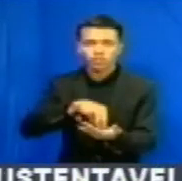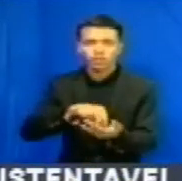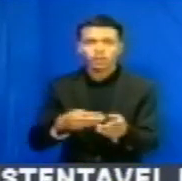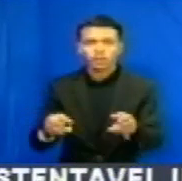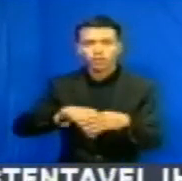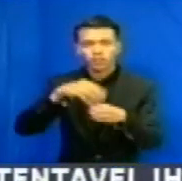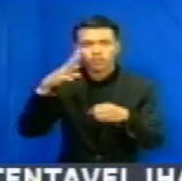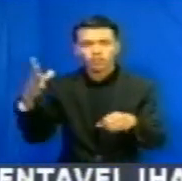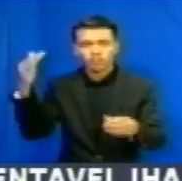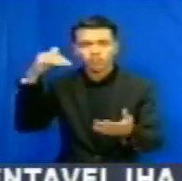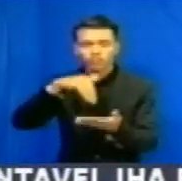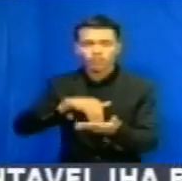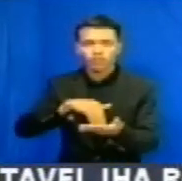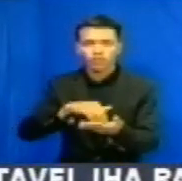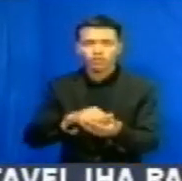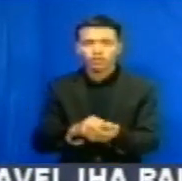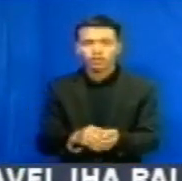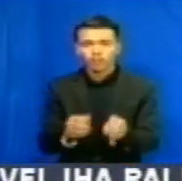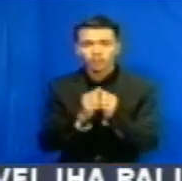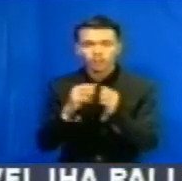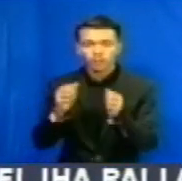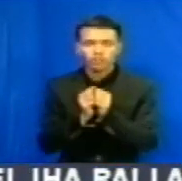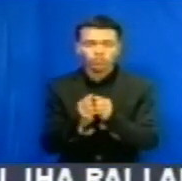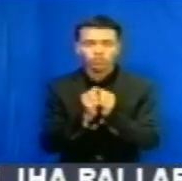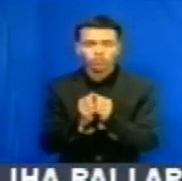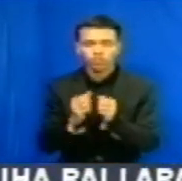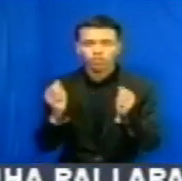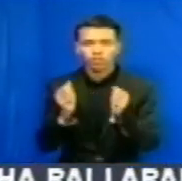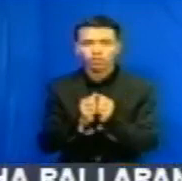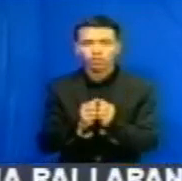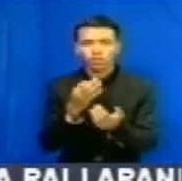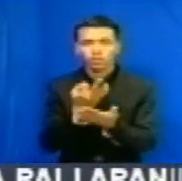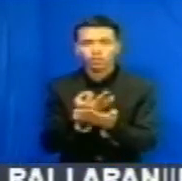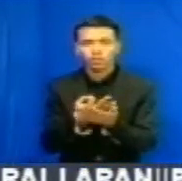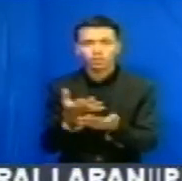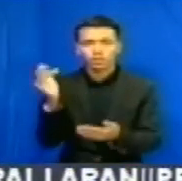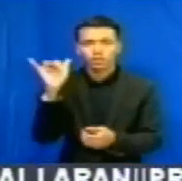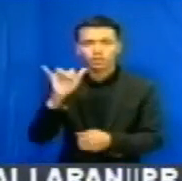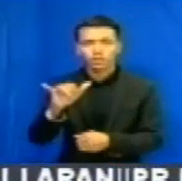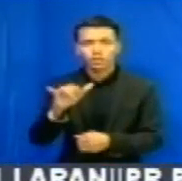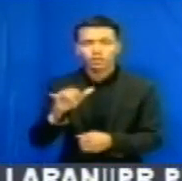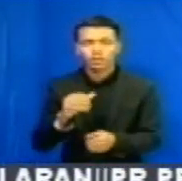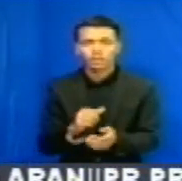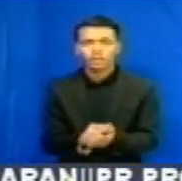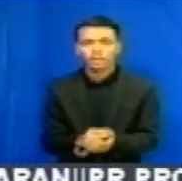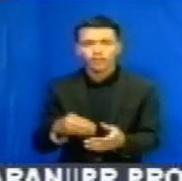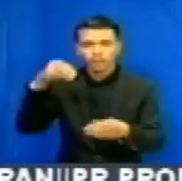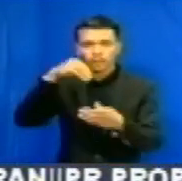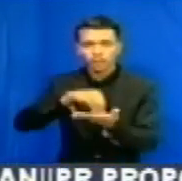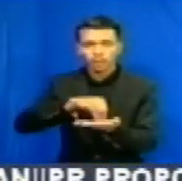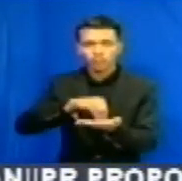a sair, falei, também está a conta mons ro, e deve fundo ser, deve ser cá, e está a tal,